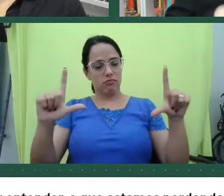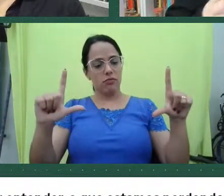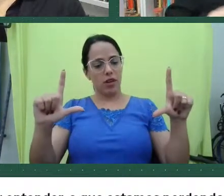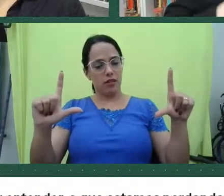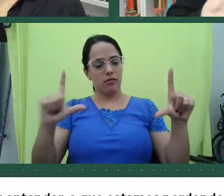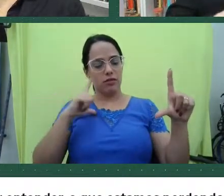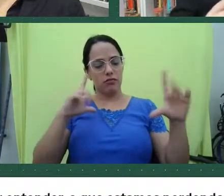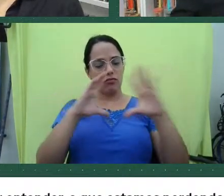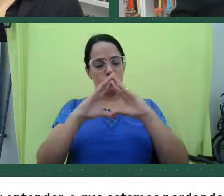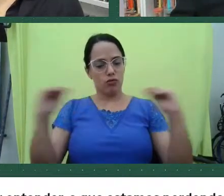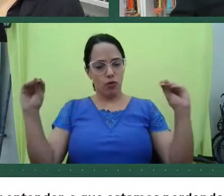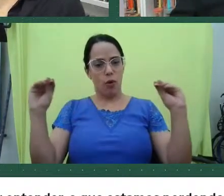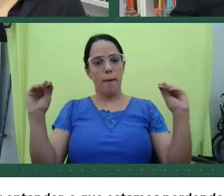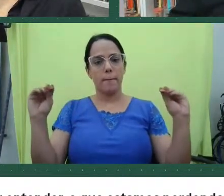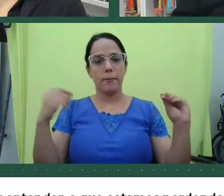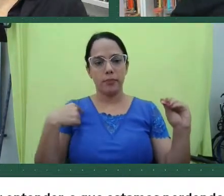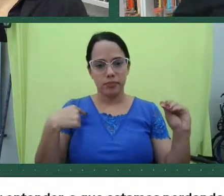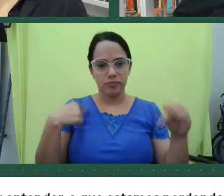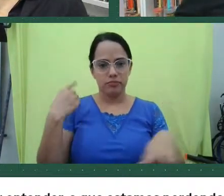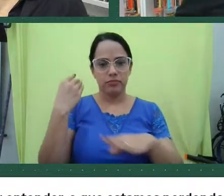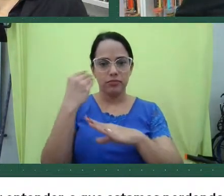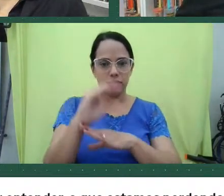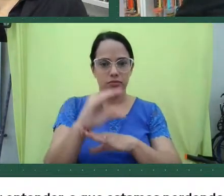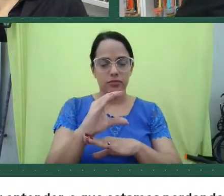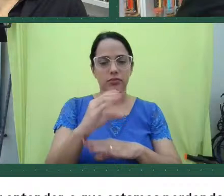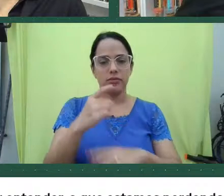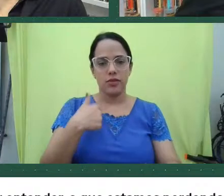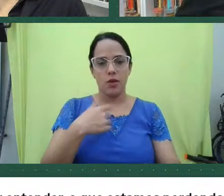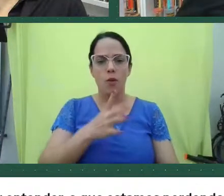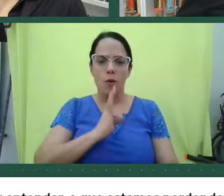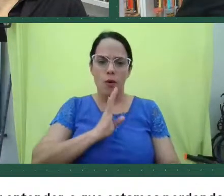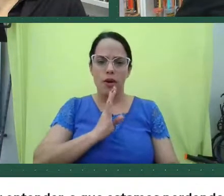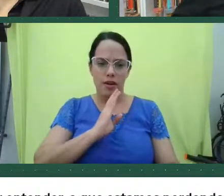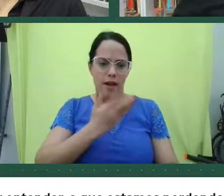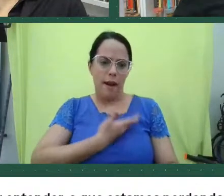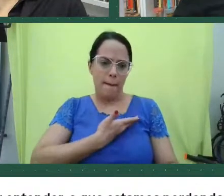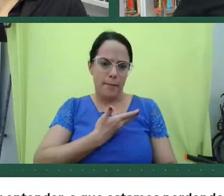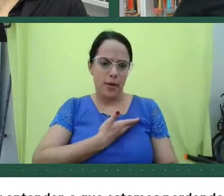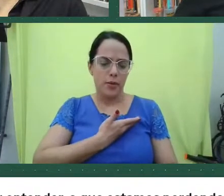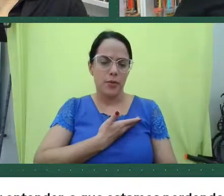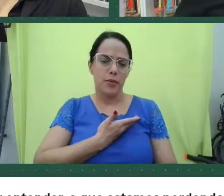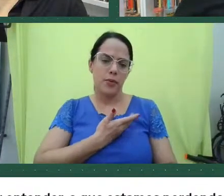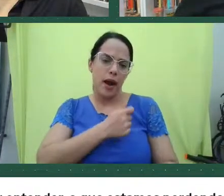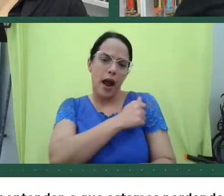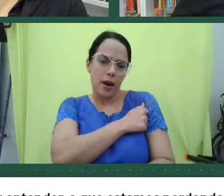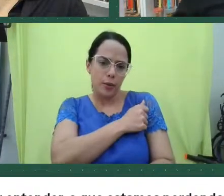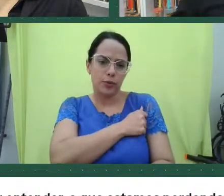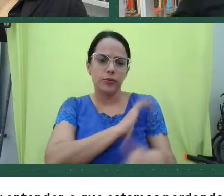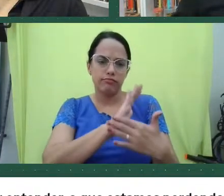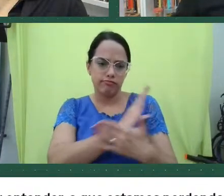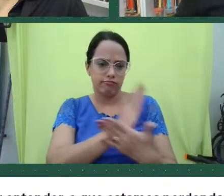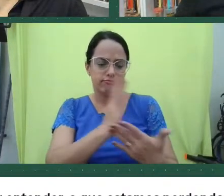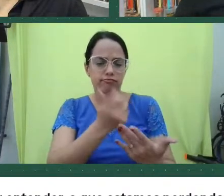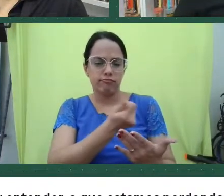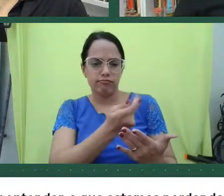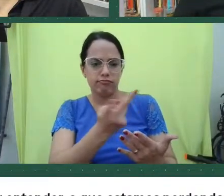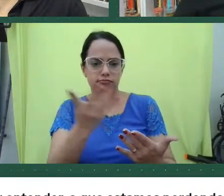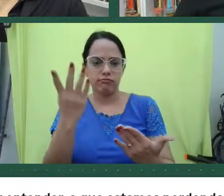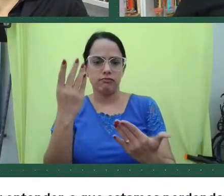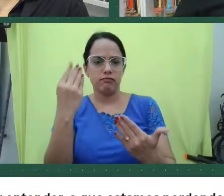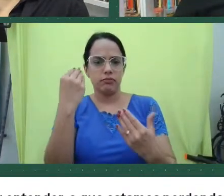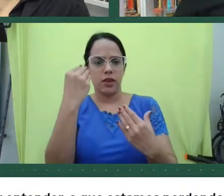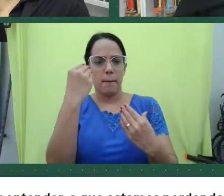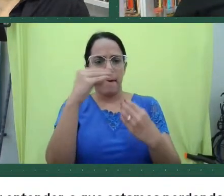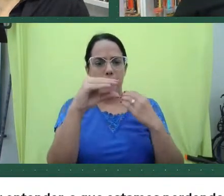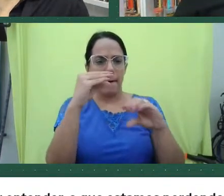Nos stories você coloca, às vezes, eu conheço alguns amigos, alguns colegas, alguns alunos, que basicamente só publicam nos